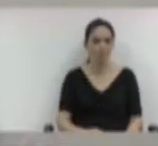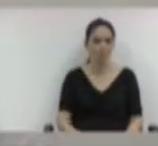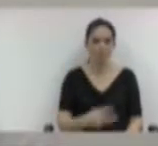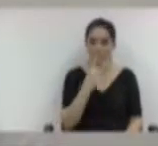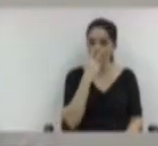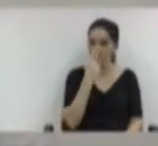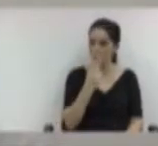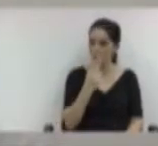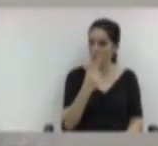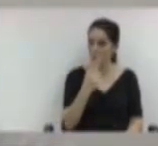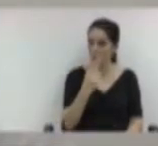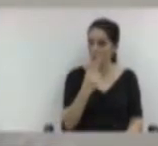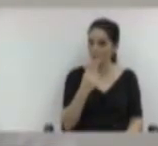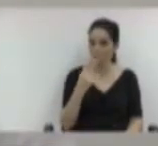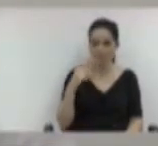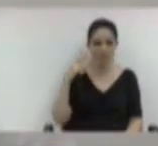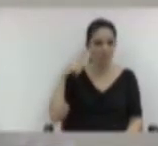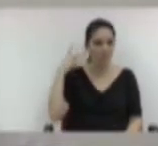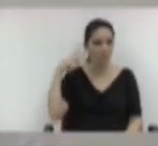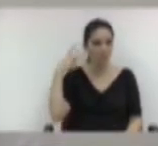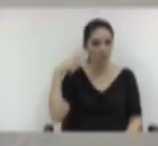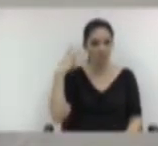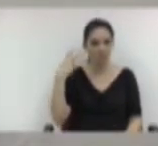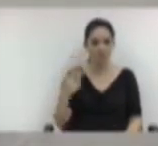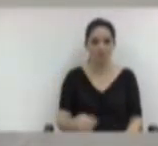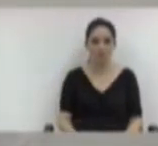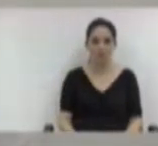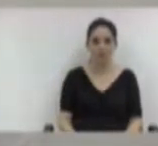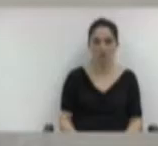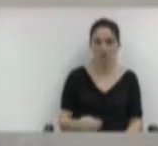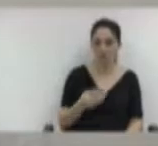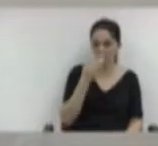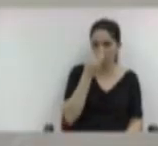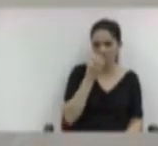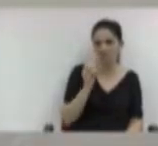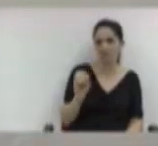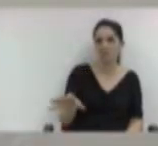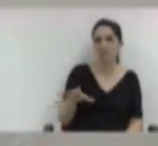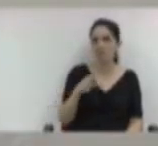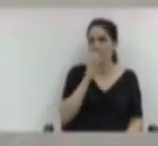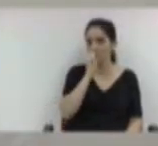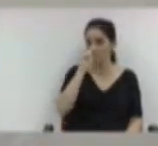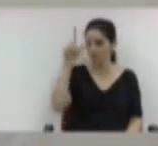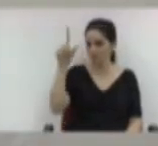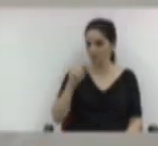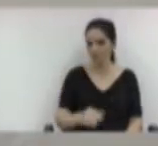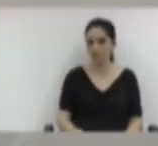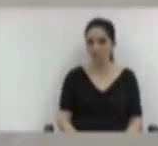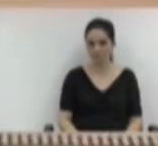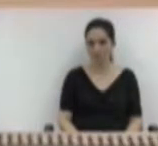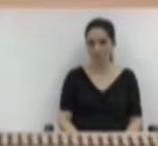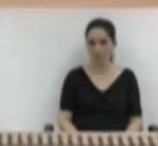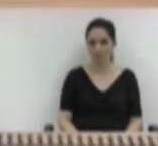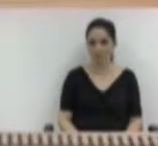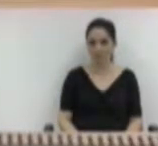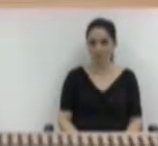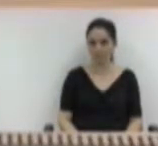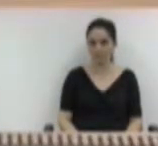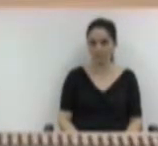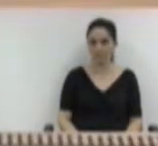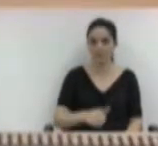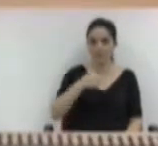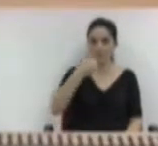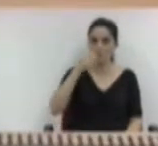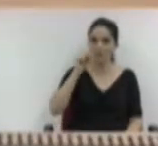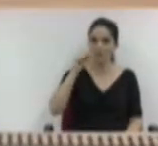executivo dessa cidade estava jogando a cidade de cabeça para baixo. Uma cidade que se constrói, 189 anos, que